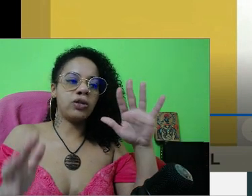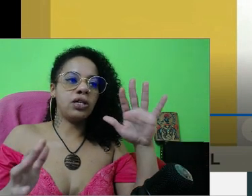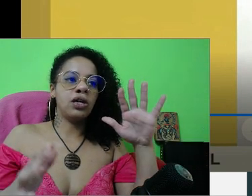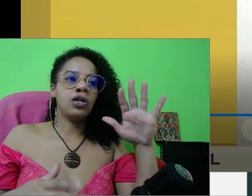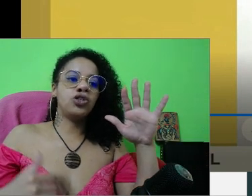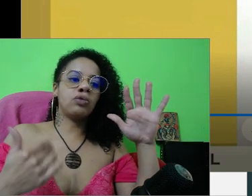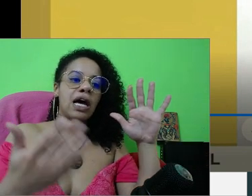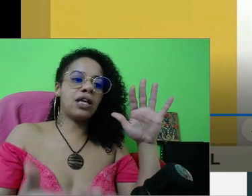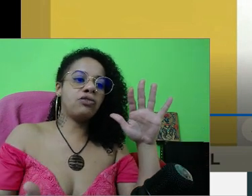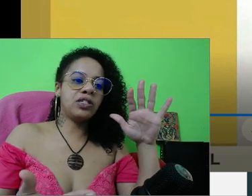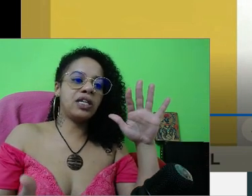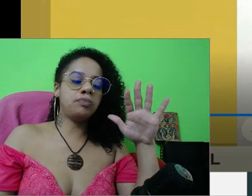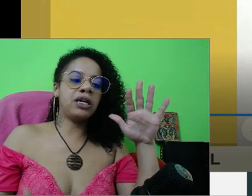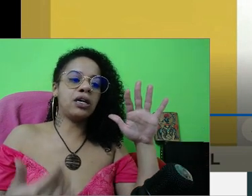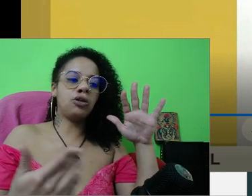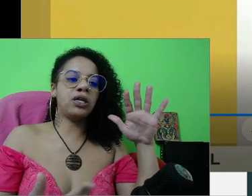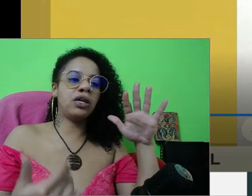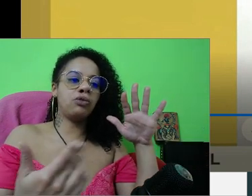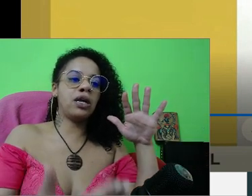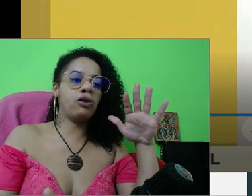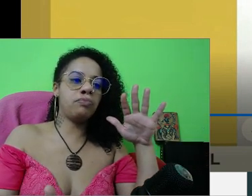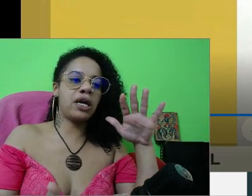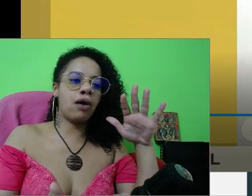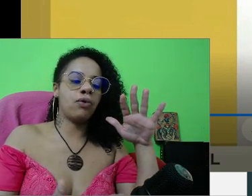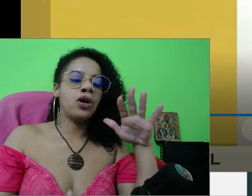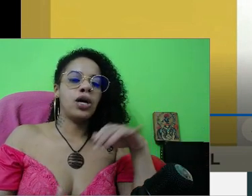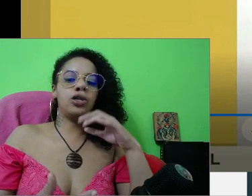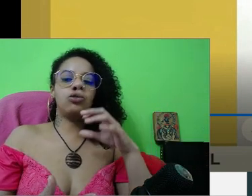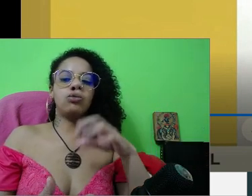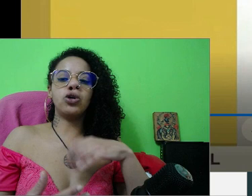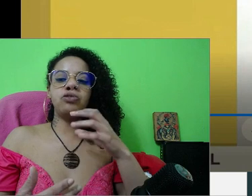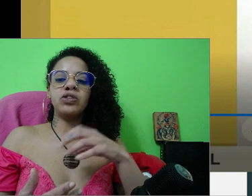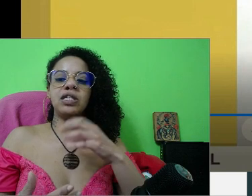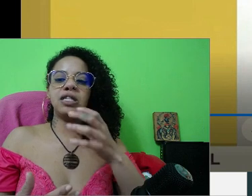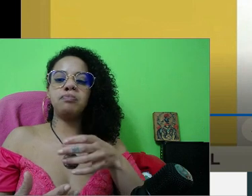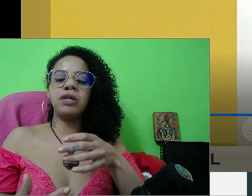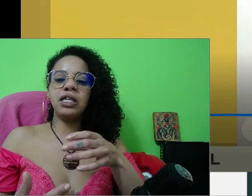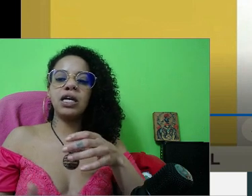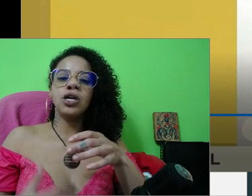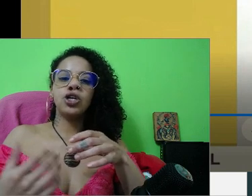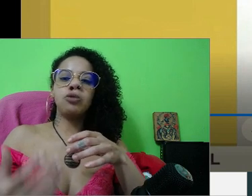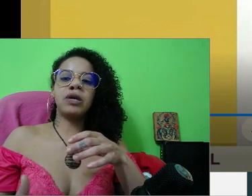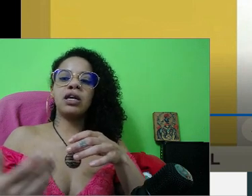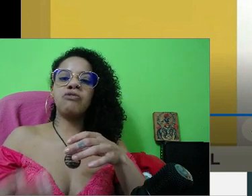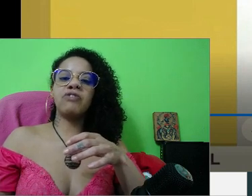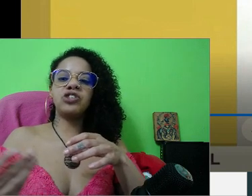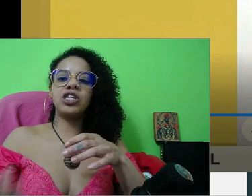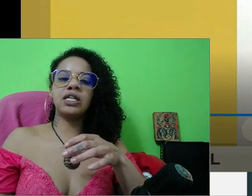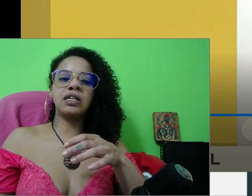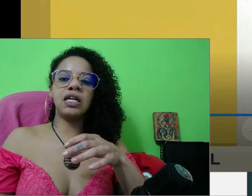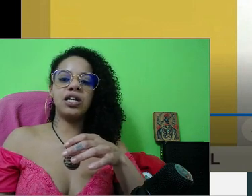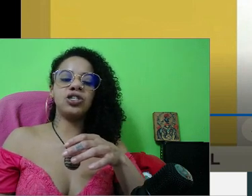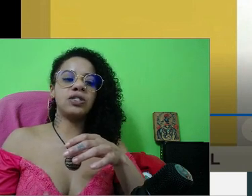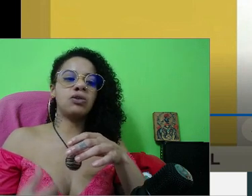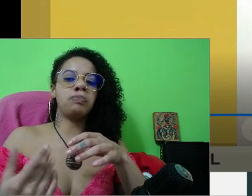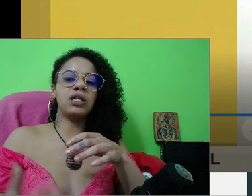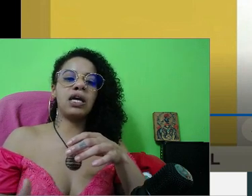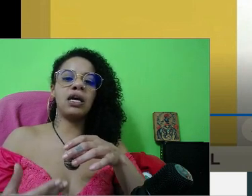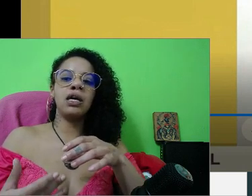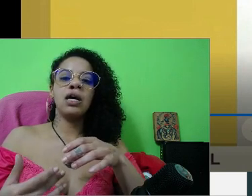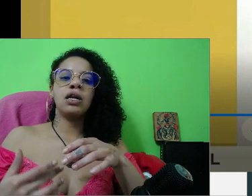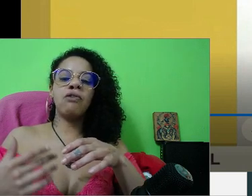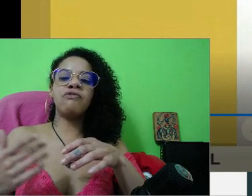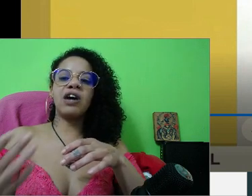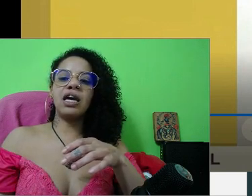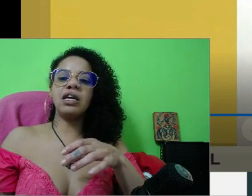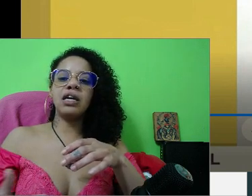a moto aqui de um lado você explica que o PT não é neoliberal e do outro você explica que o PT não vai fechar as igrejas que